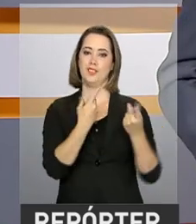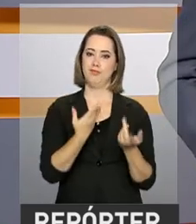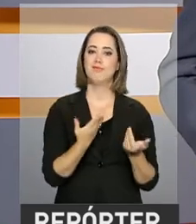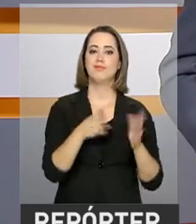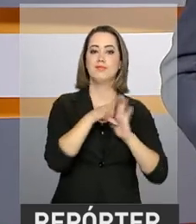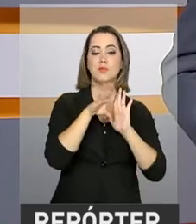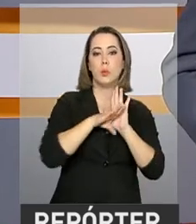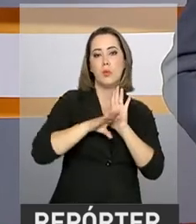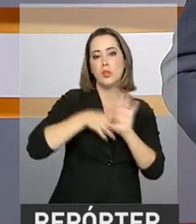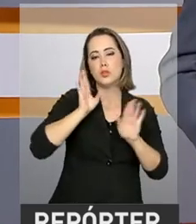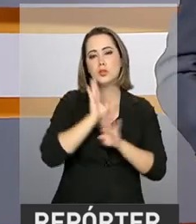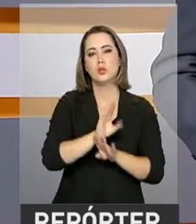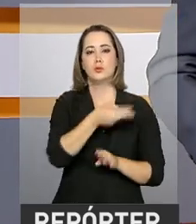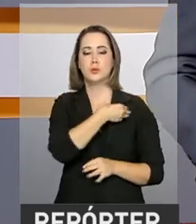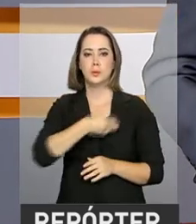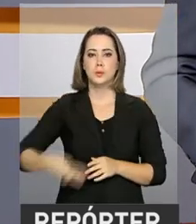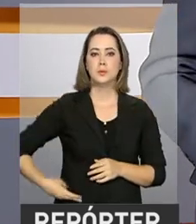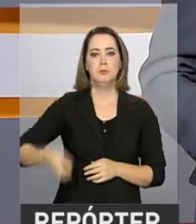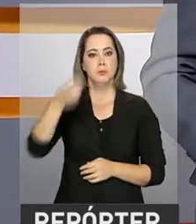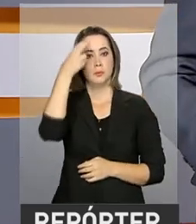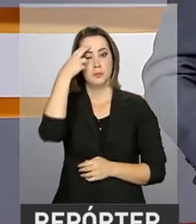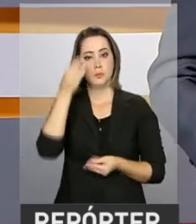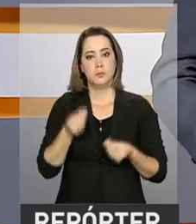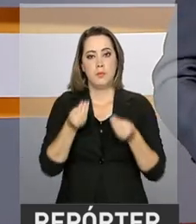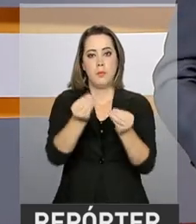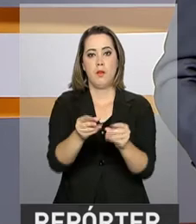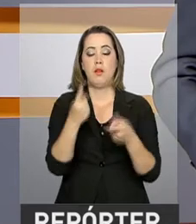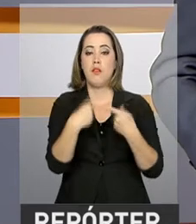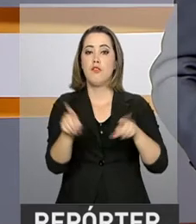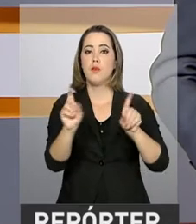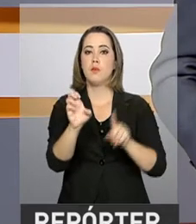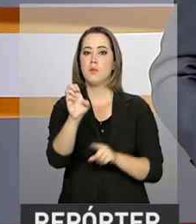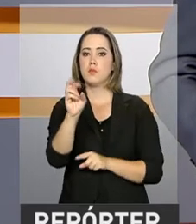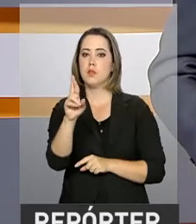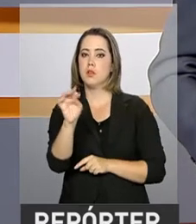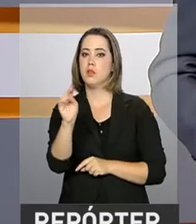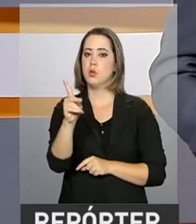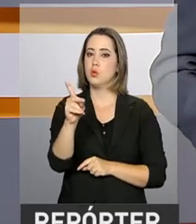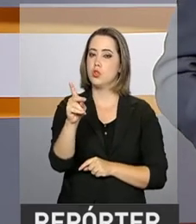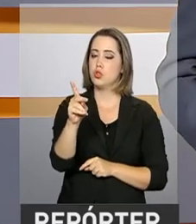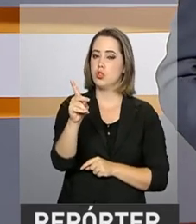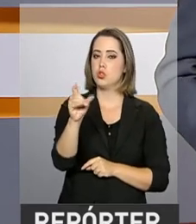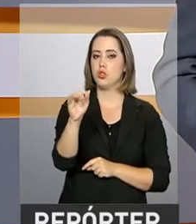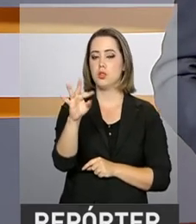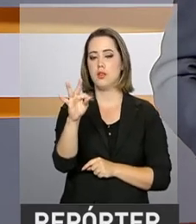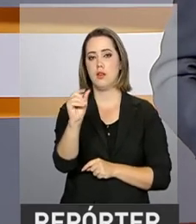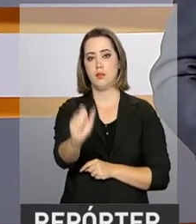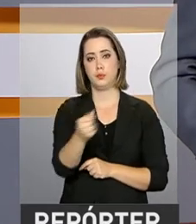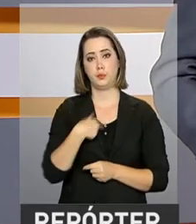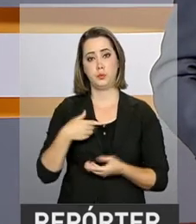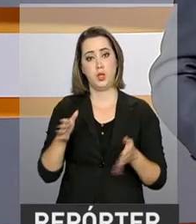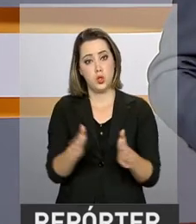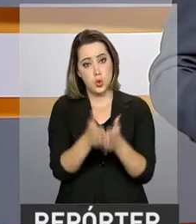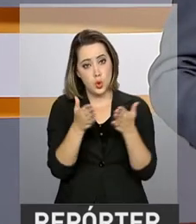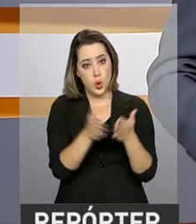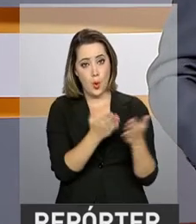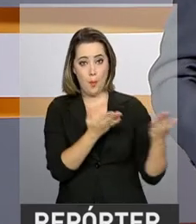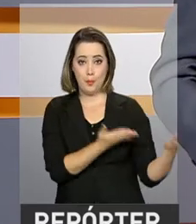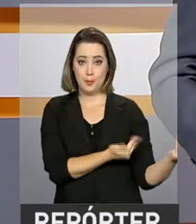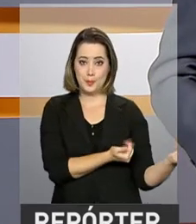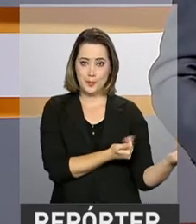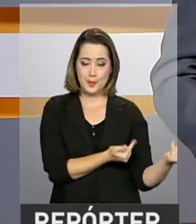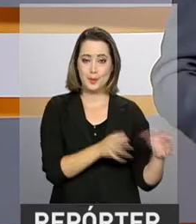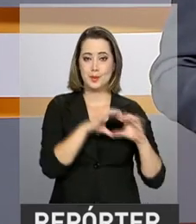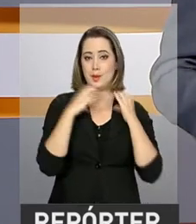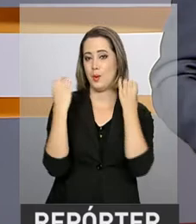Um projeto apoiado pelo Ministério da Cultura leva a música erudita para jovens de comunidades pobres no Rio de Janeiro. Vamos